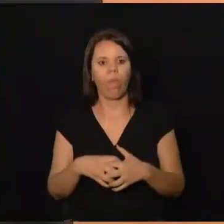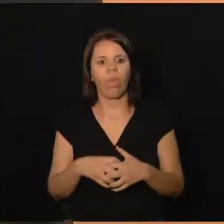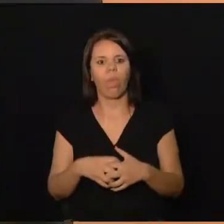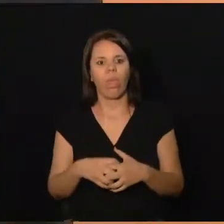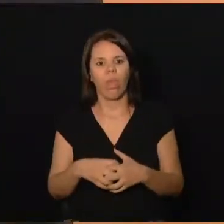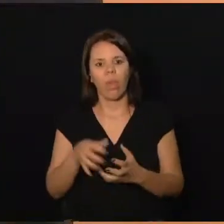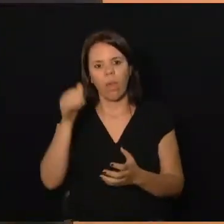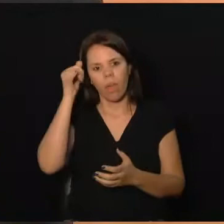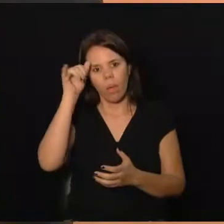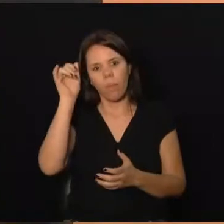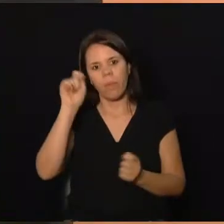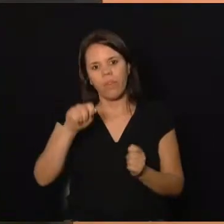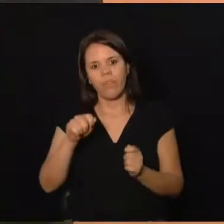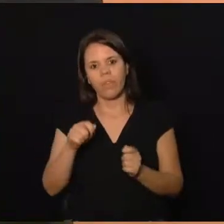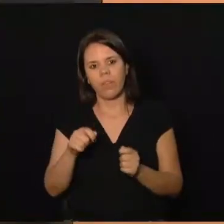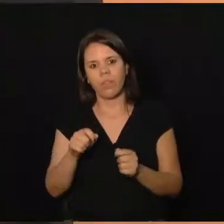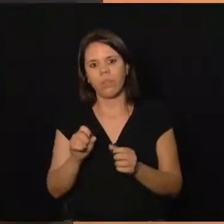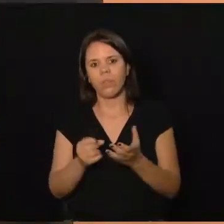prevenir do que remediar. Né?